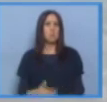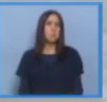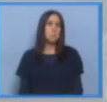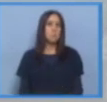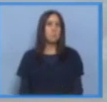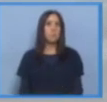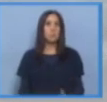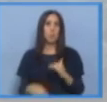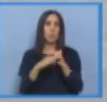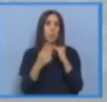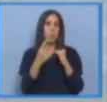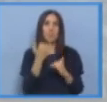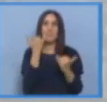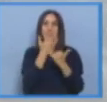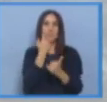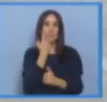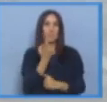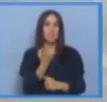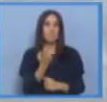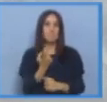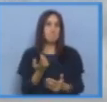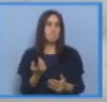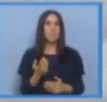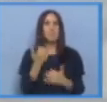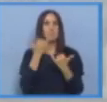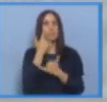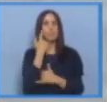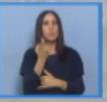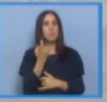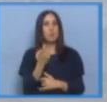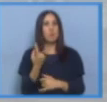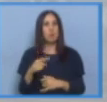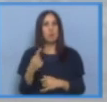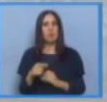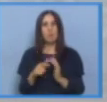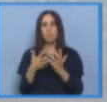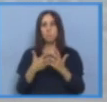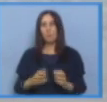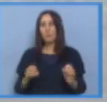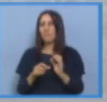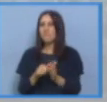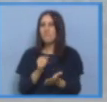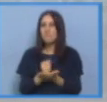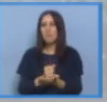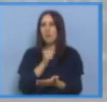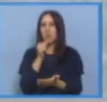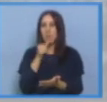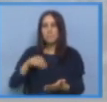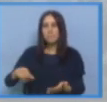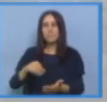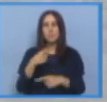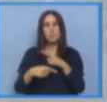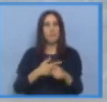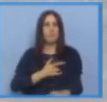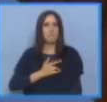E uma das igualdades, não é? A busca da felicidade. Na busca da felicidade encontramos, sem dúvida, e sempre, constantemente, e em qualquer uma das tradições, o